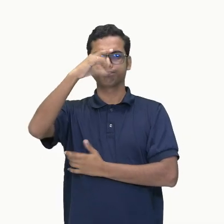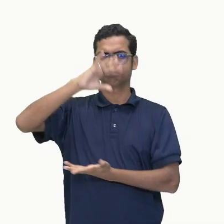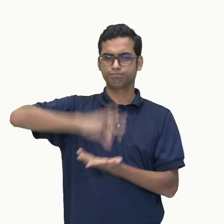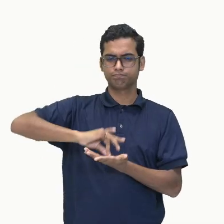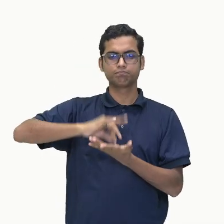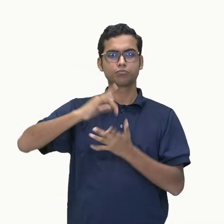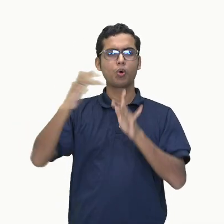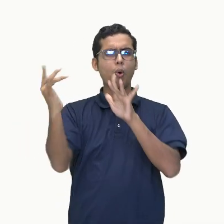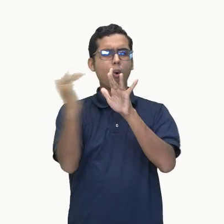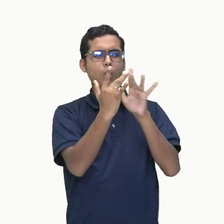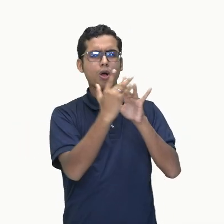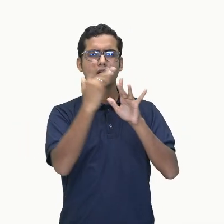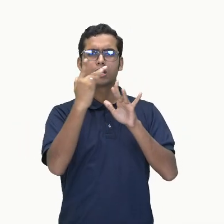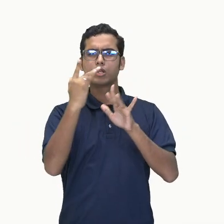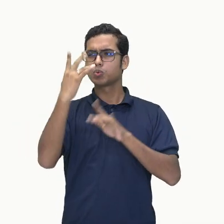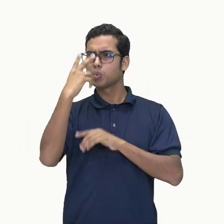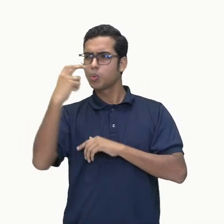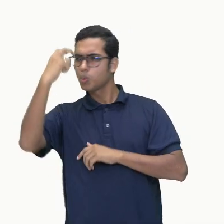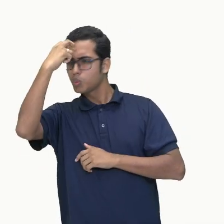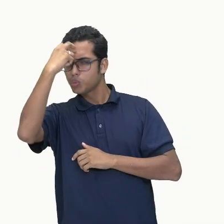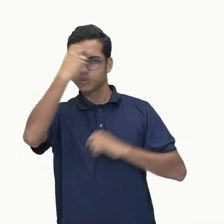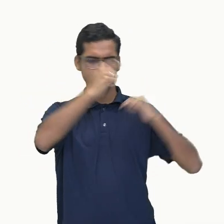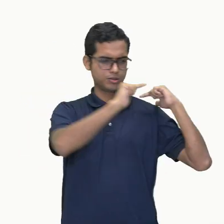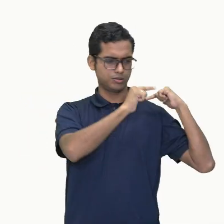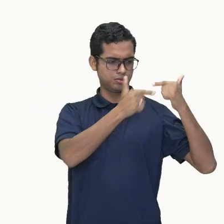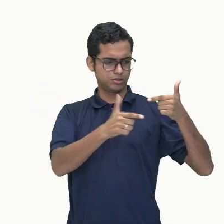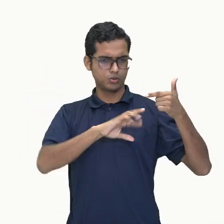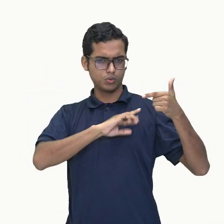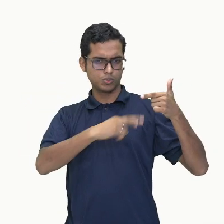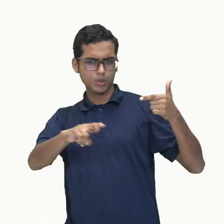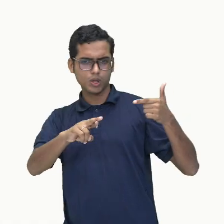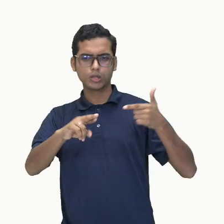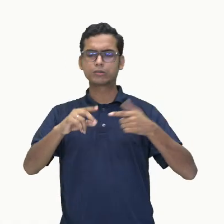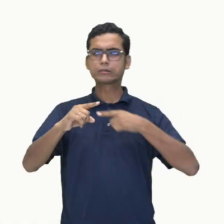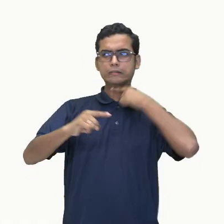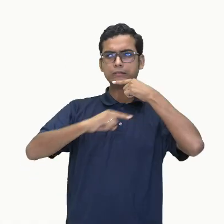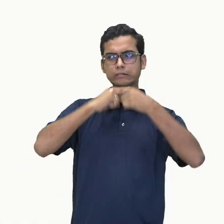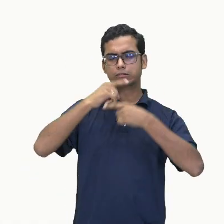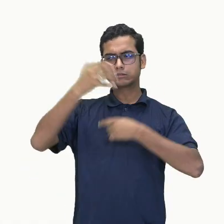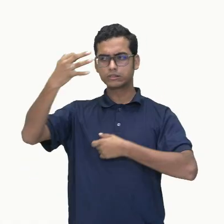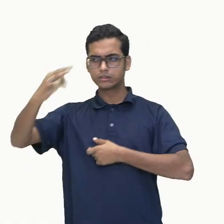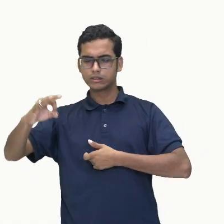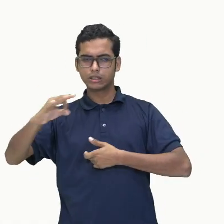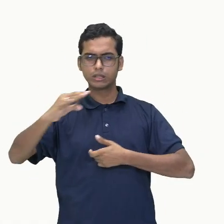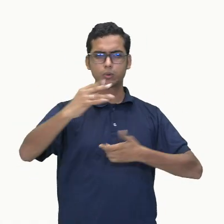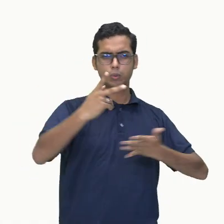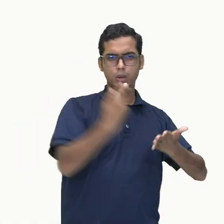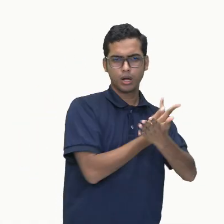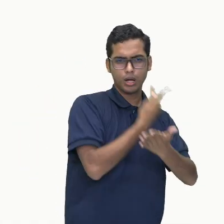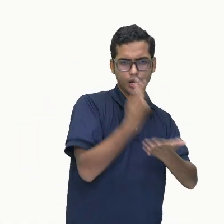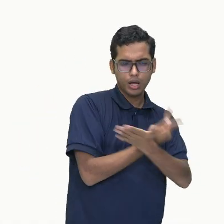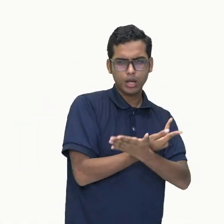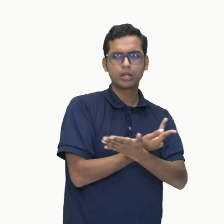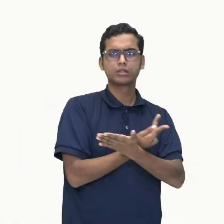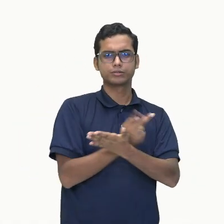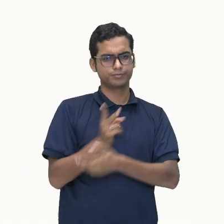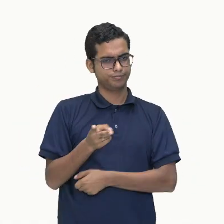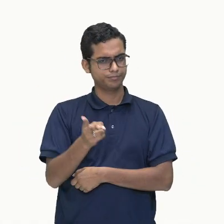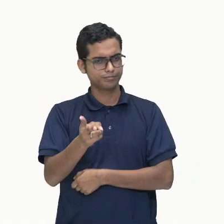vou questionar o que é certo do que é errado.